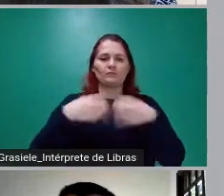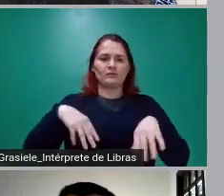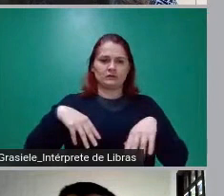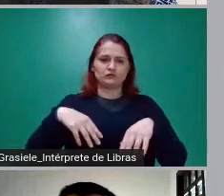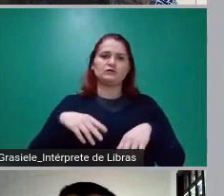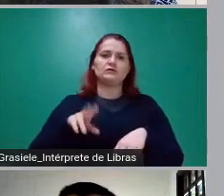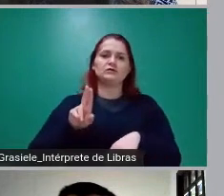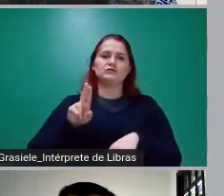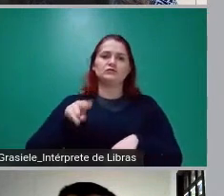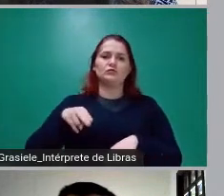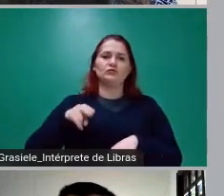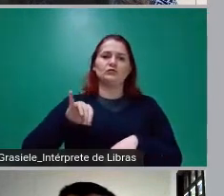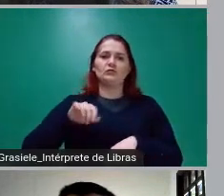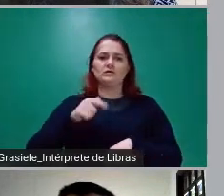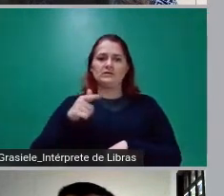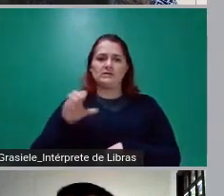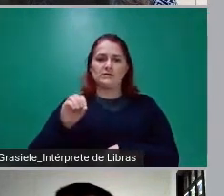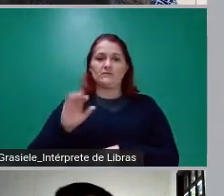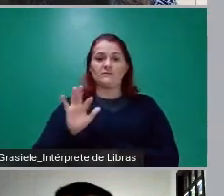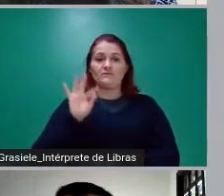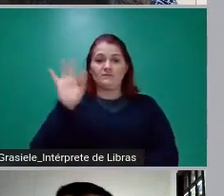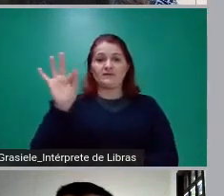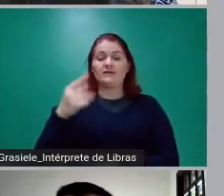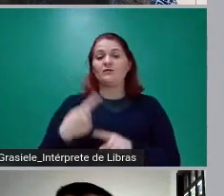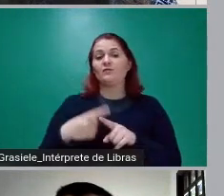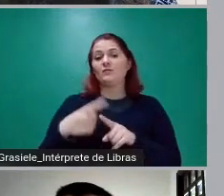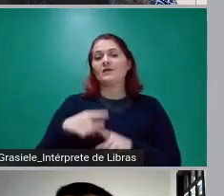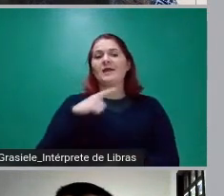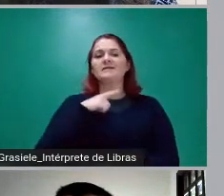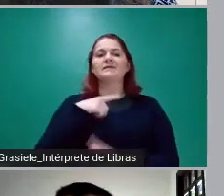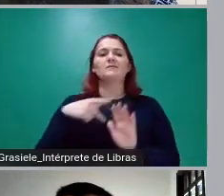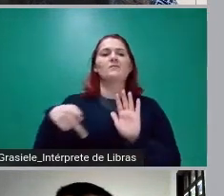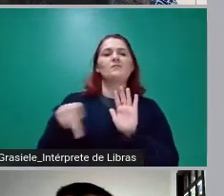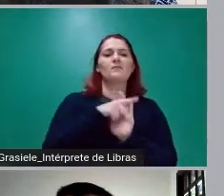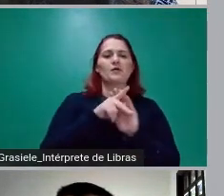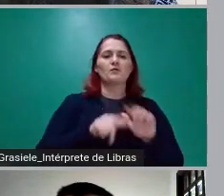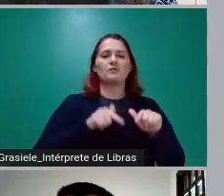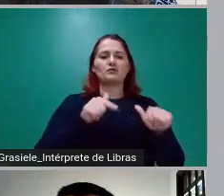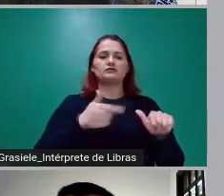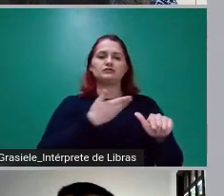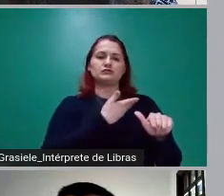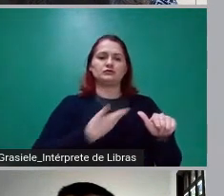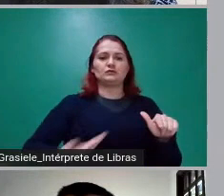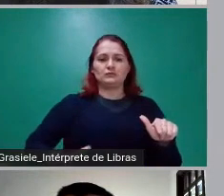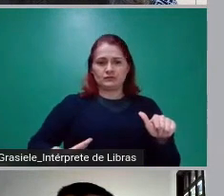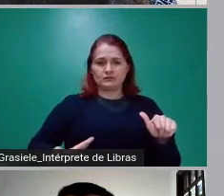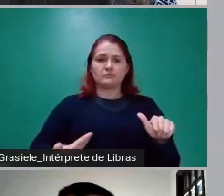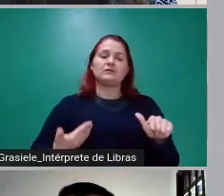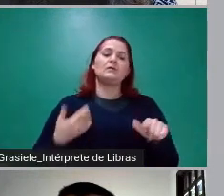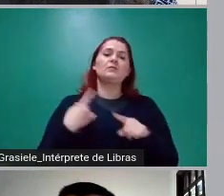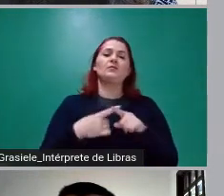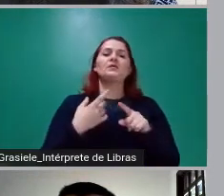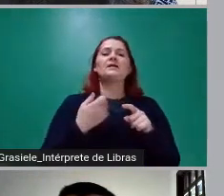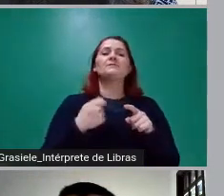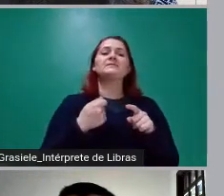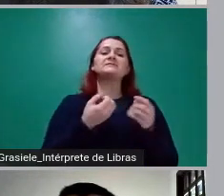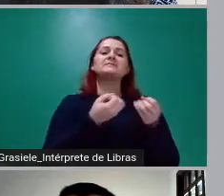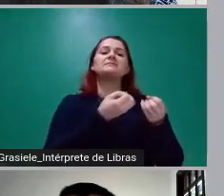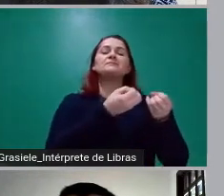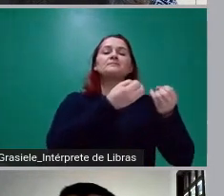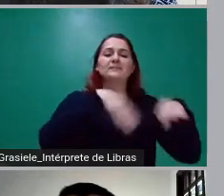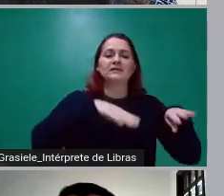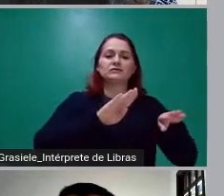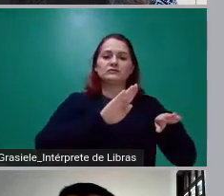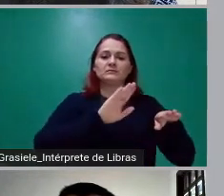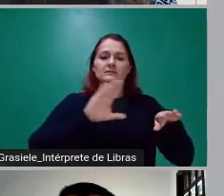legal é obrigada a aportar capital na forma de títulos públicos e a fim de cobrir os prejuízos do Banco Central e evitar que seu patrimônio